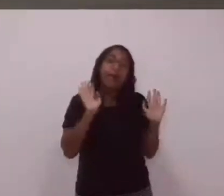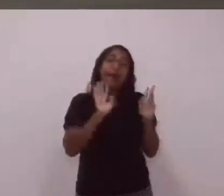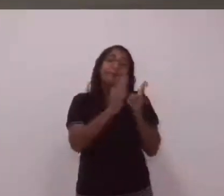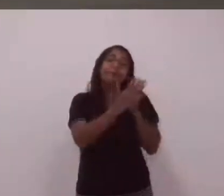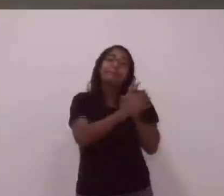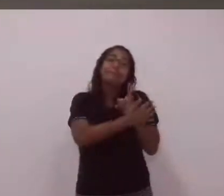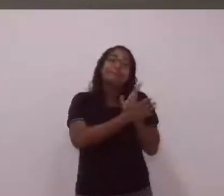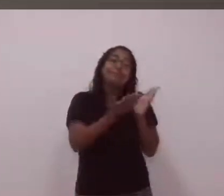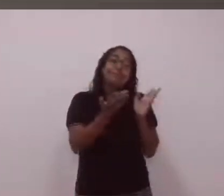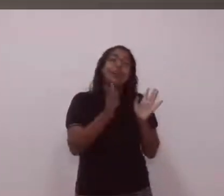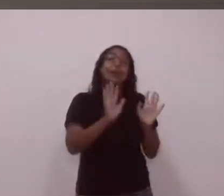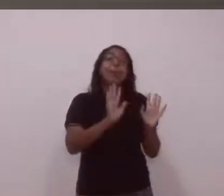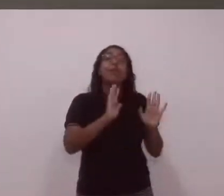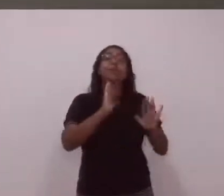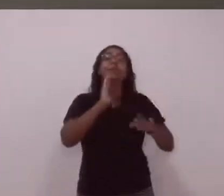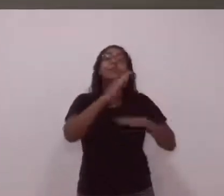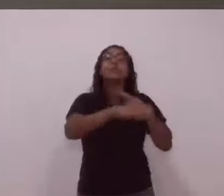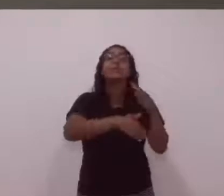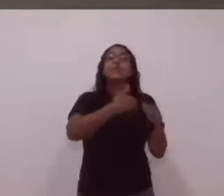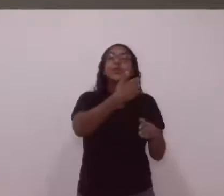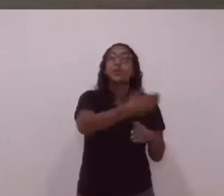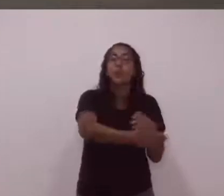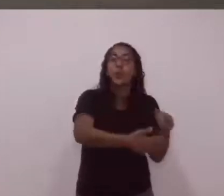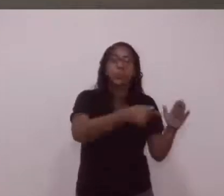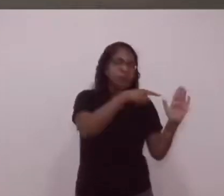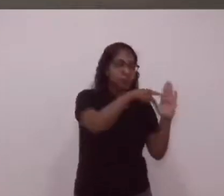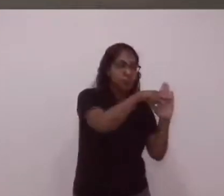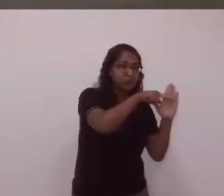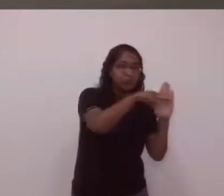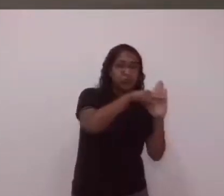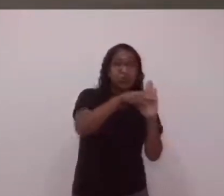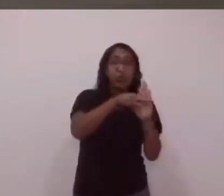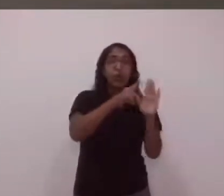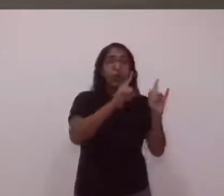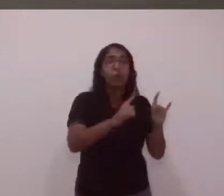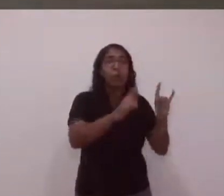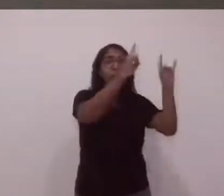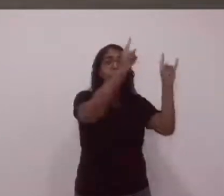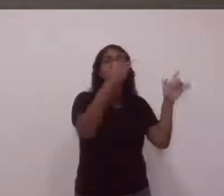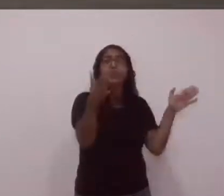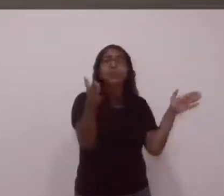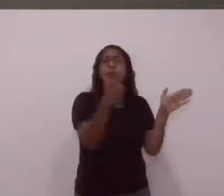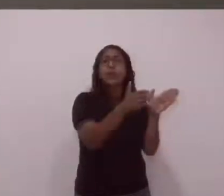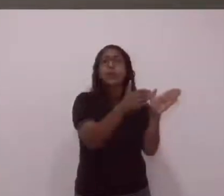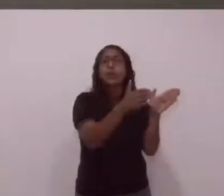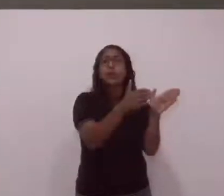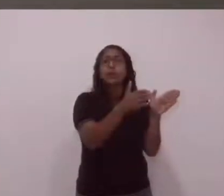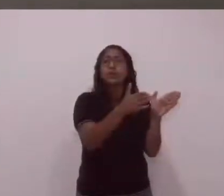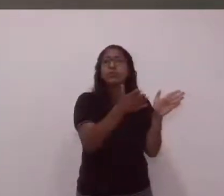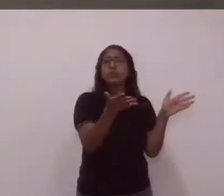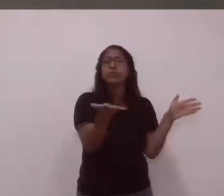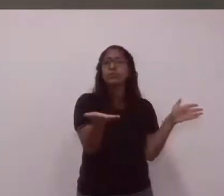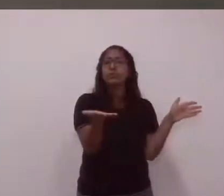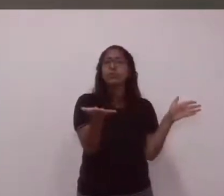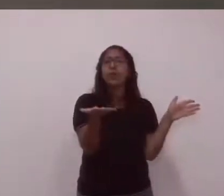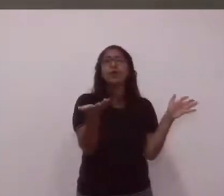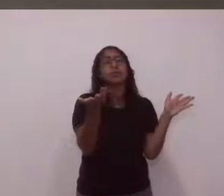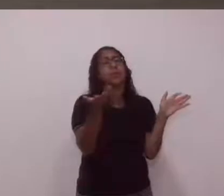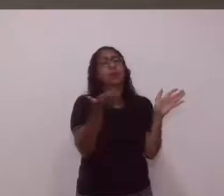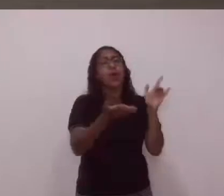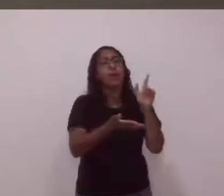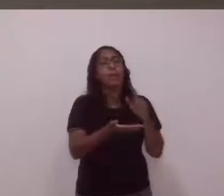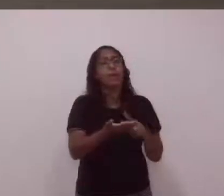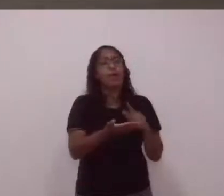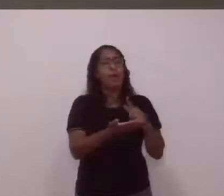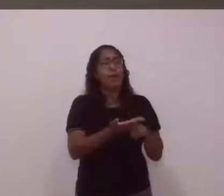metros quadrados mas logo em seguida quando se vai fazer a análise o prédio era pequeno então primeiro que fez sem contrato segundo que